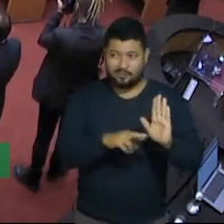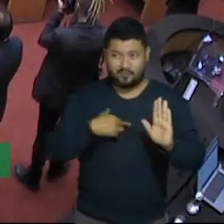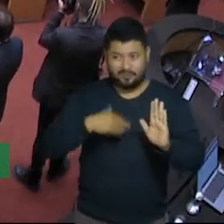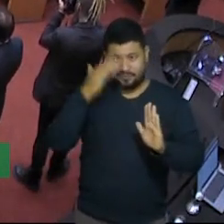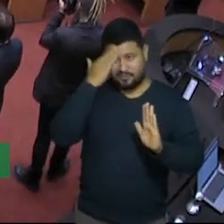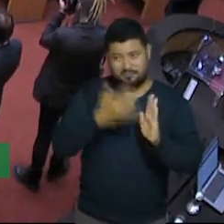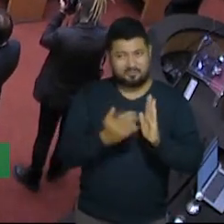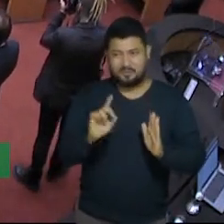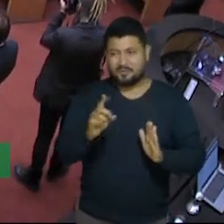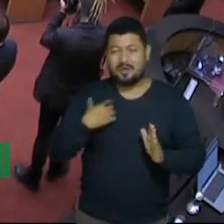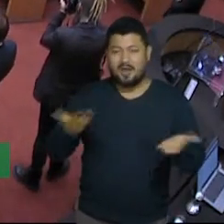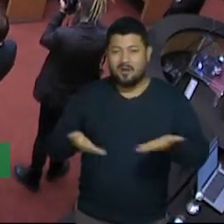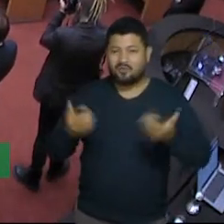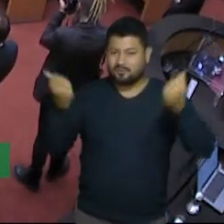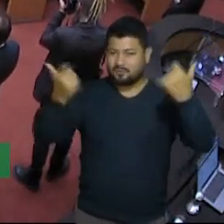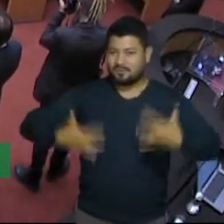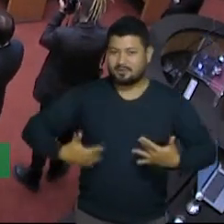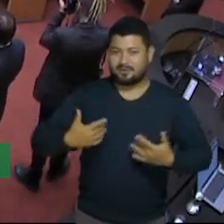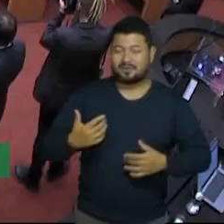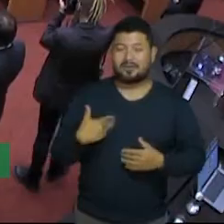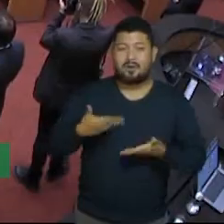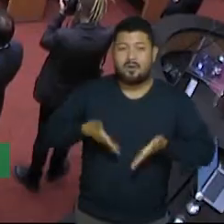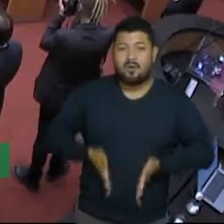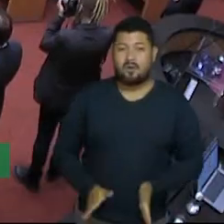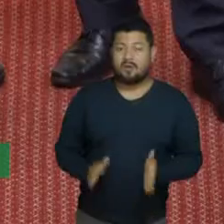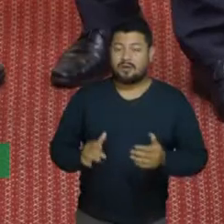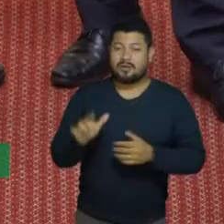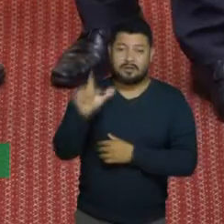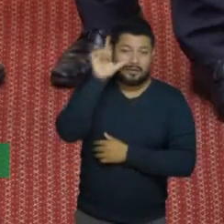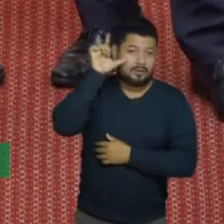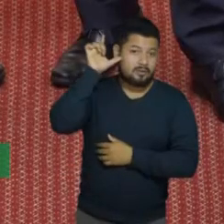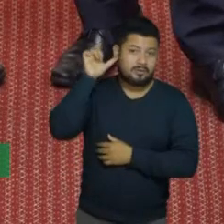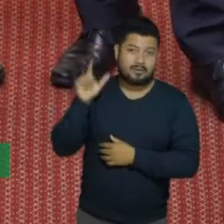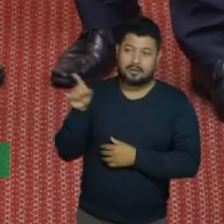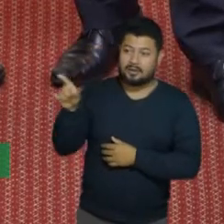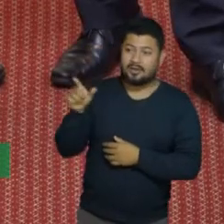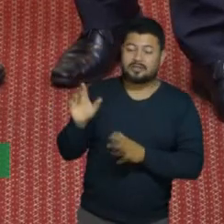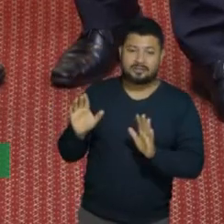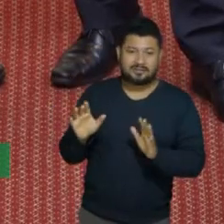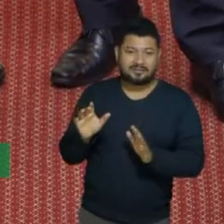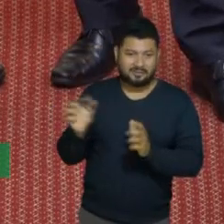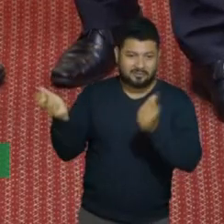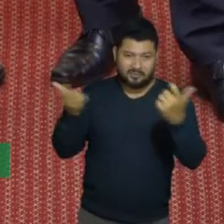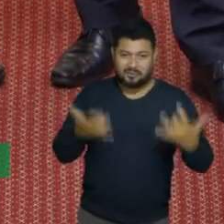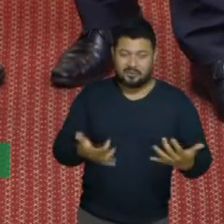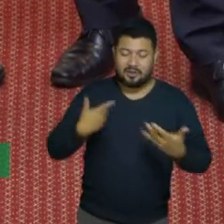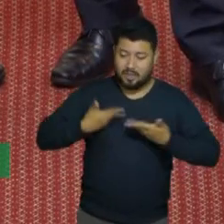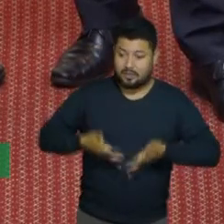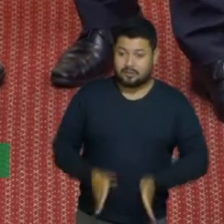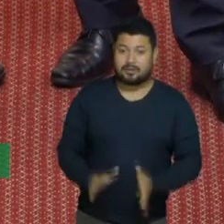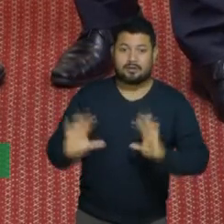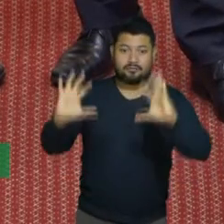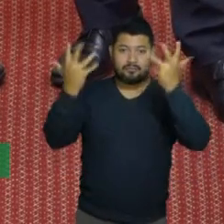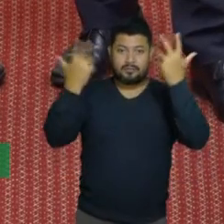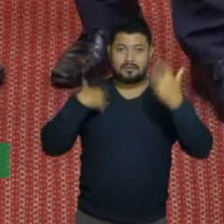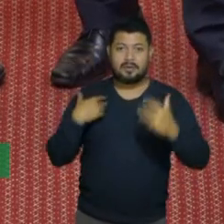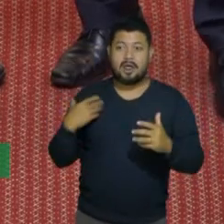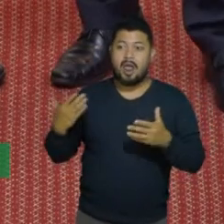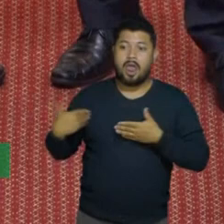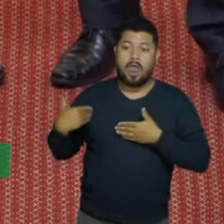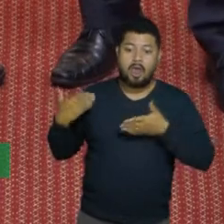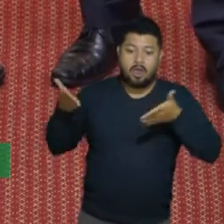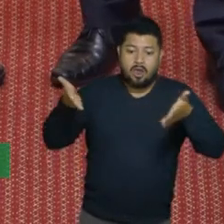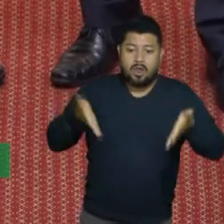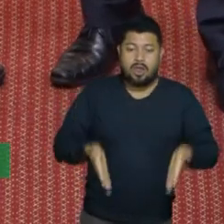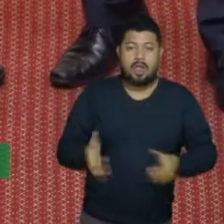que nasceu com a festa do Pinhão. Quando eu cheguei em Lages, eu já tinha, naquela oportunidade da primeira festa, a